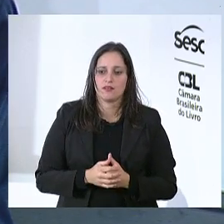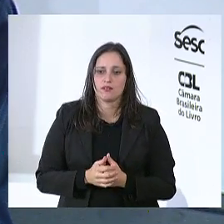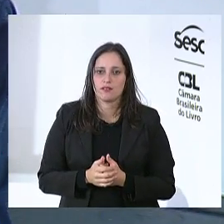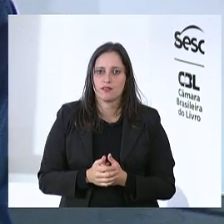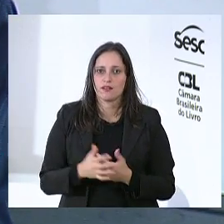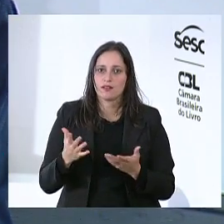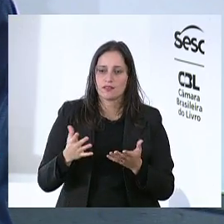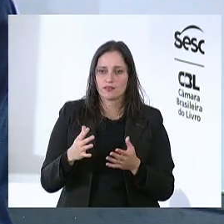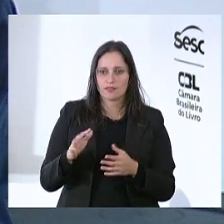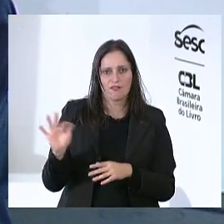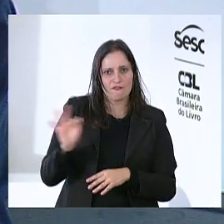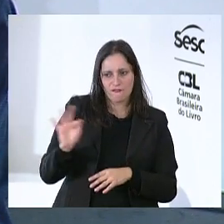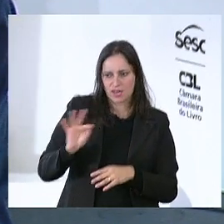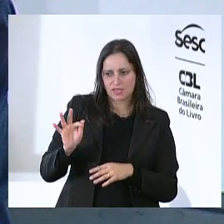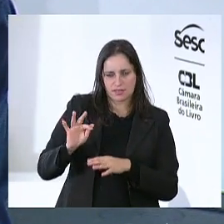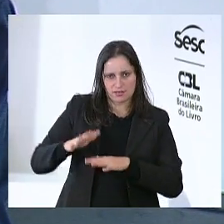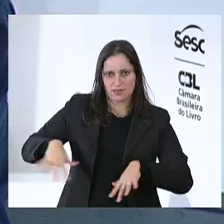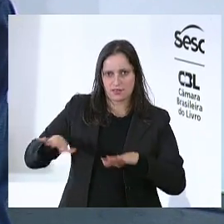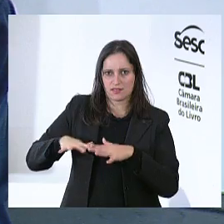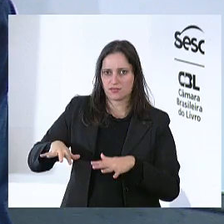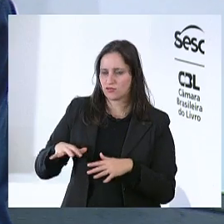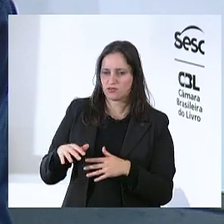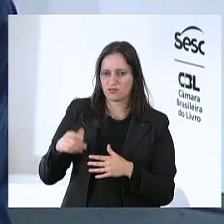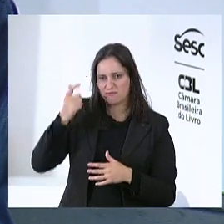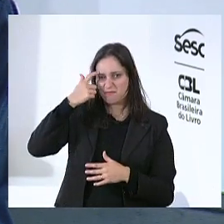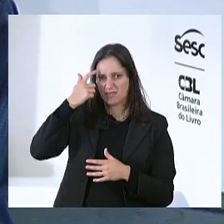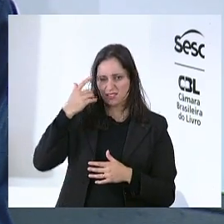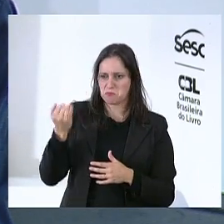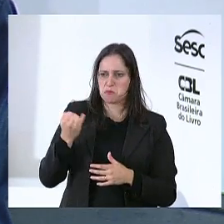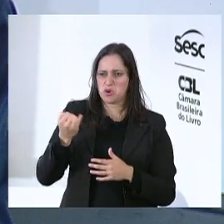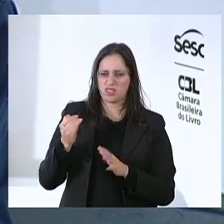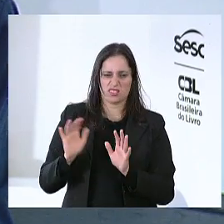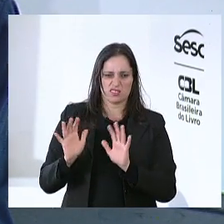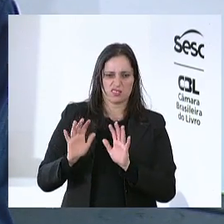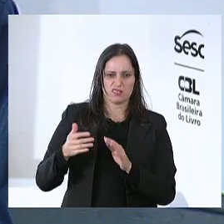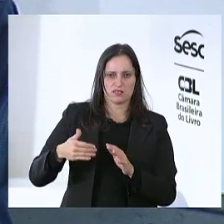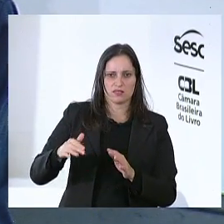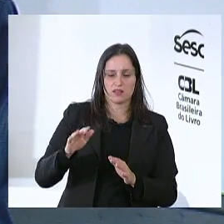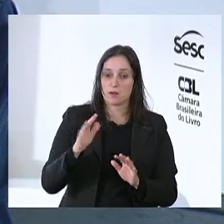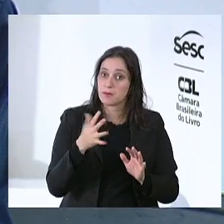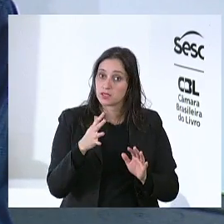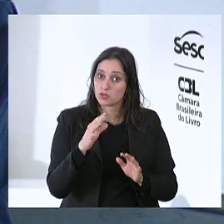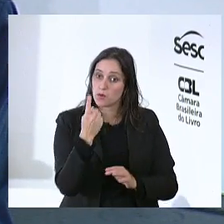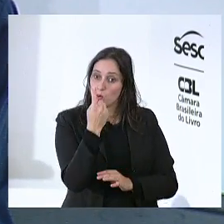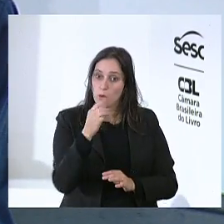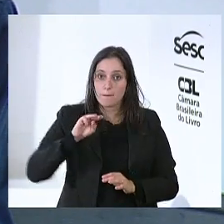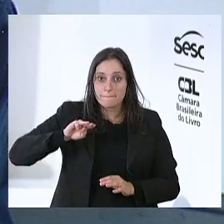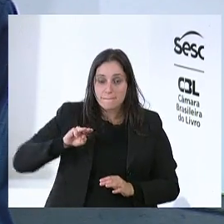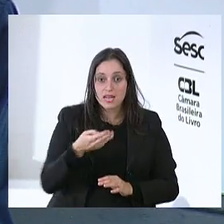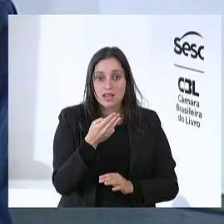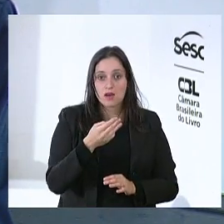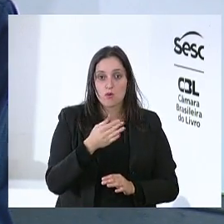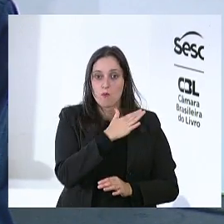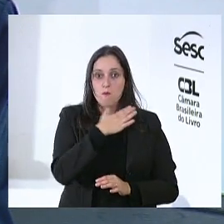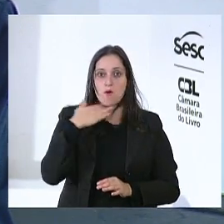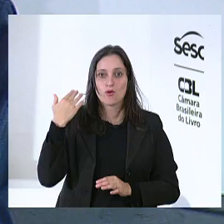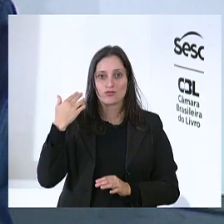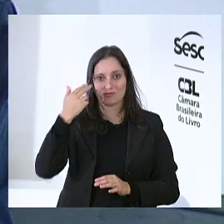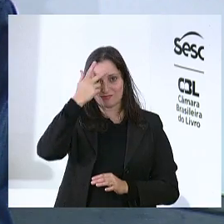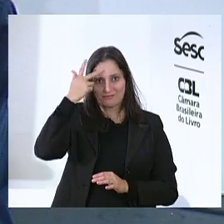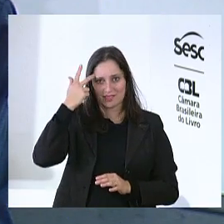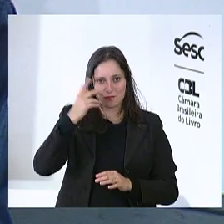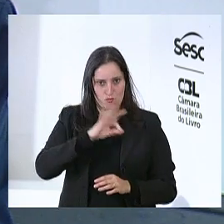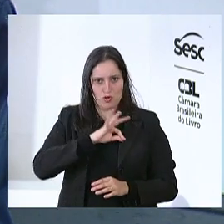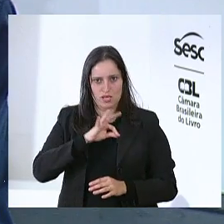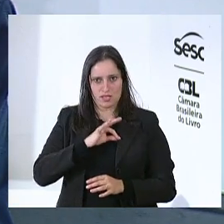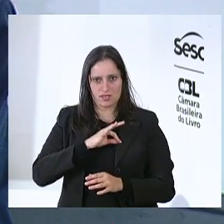Os franceses barbarizaram a Argélia, né? Tinha quase 1 milhão de mortos, em grande parte em operações policiais. Matar pessoas em